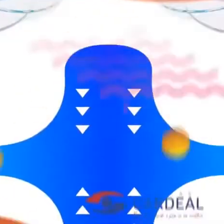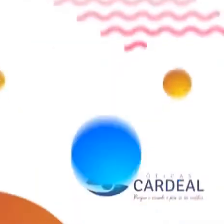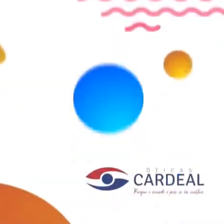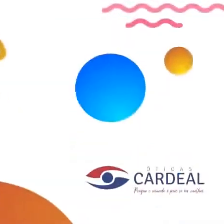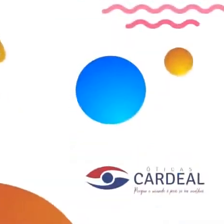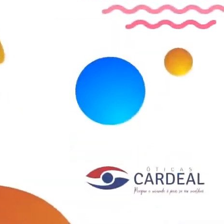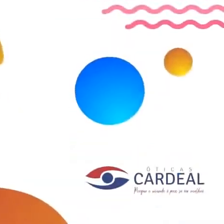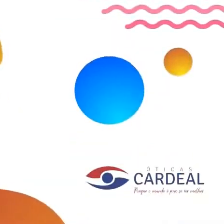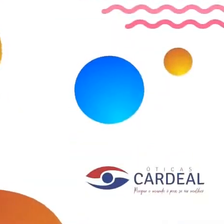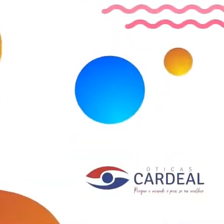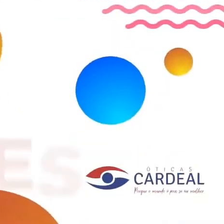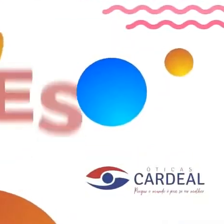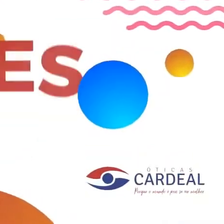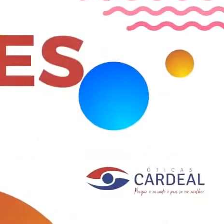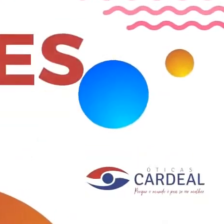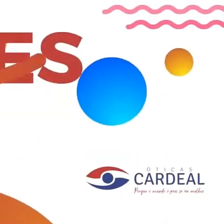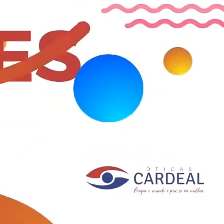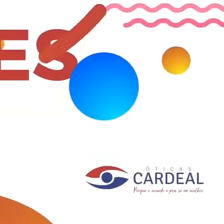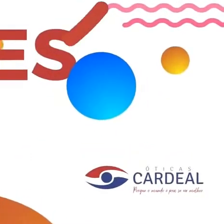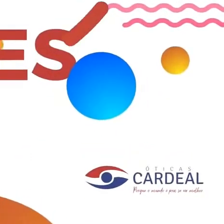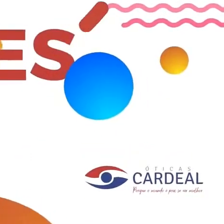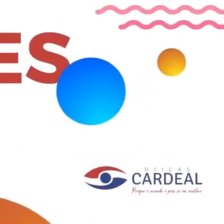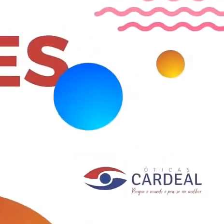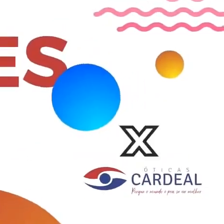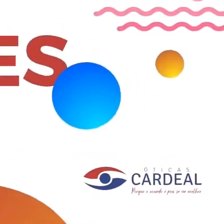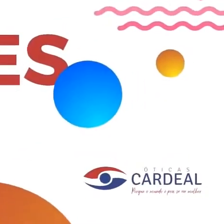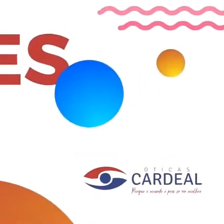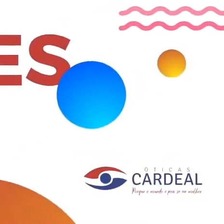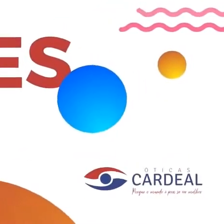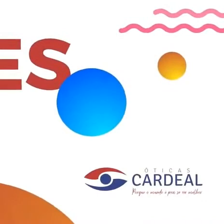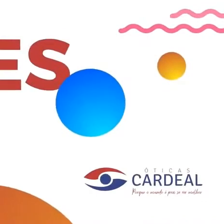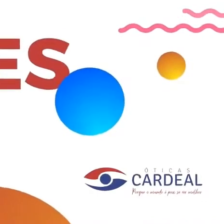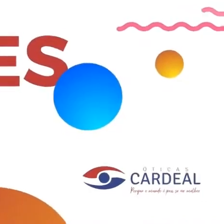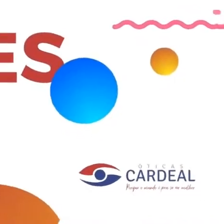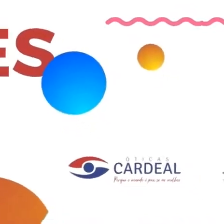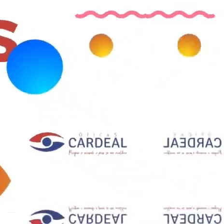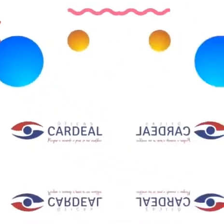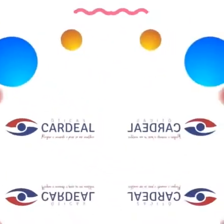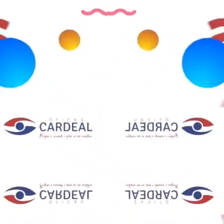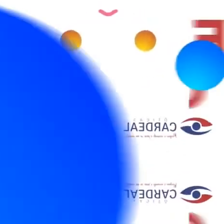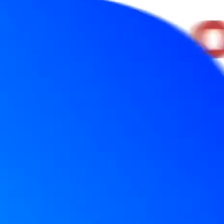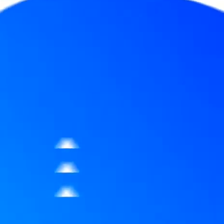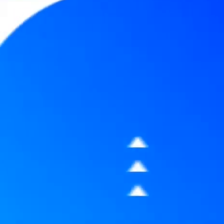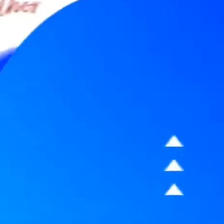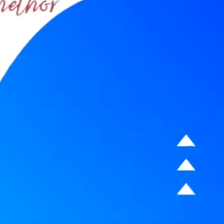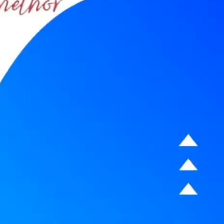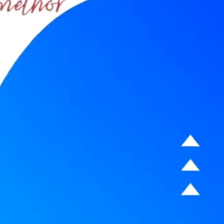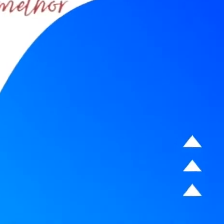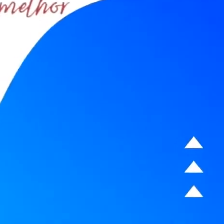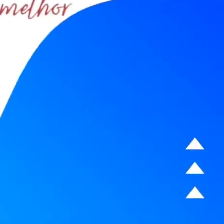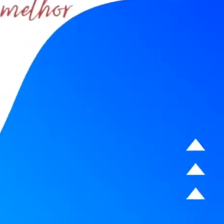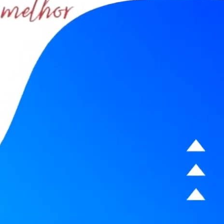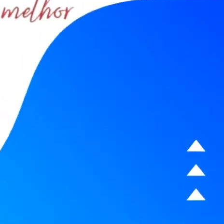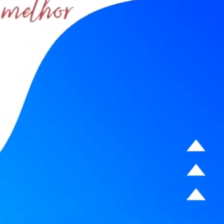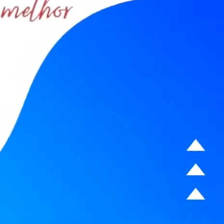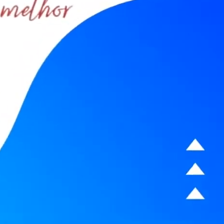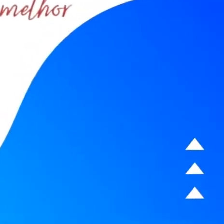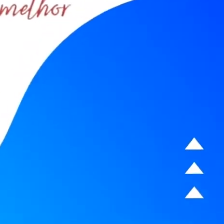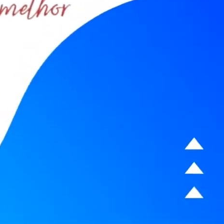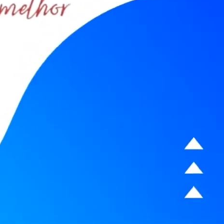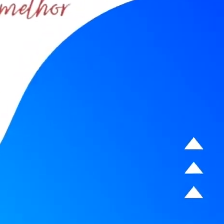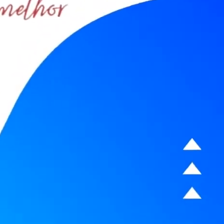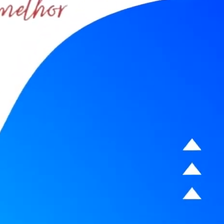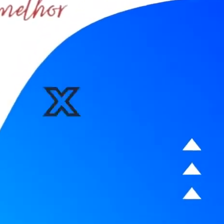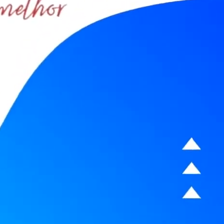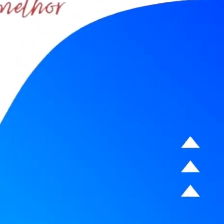R$ 249,99. São armações selecionadas das melhores marcas do mercado, esperando por você. Não perca tempo e aproveite. Óticas